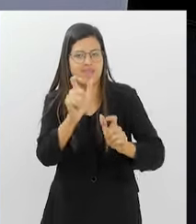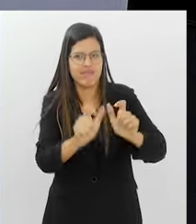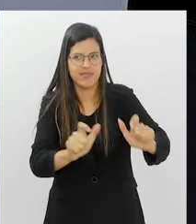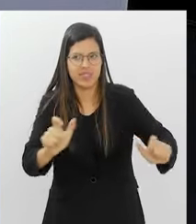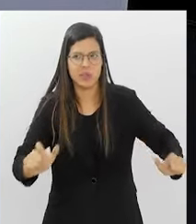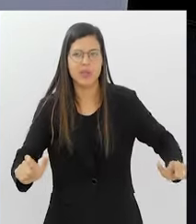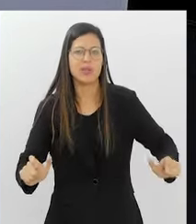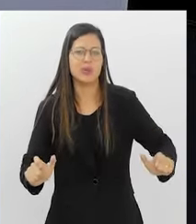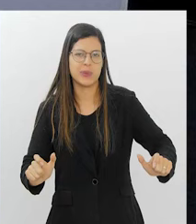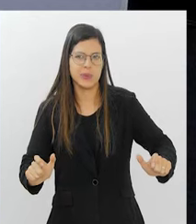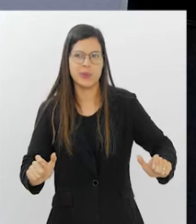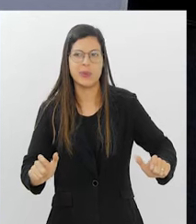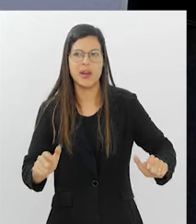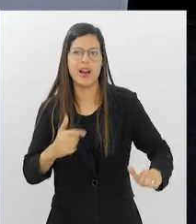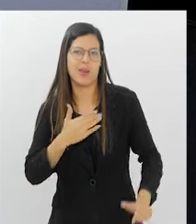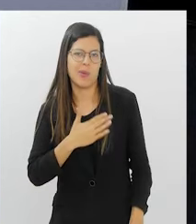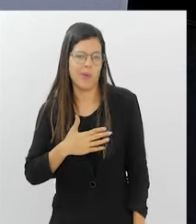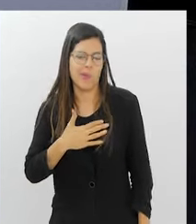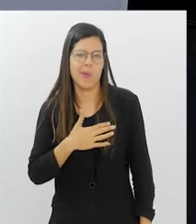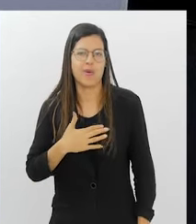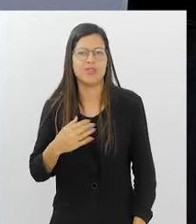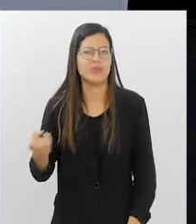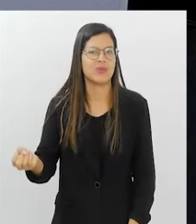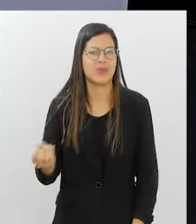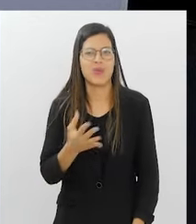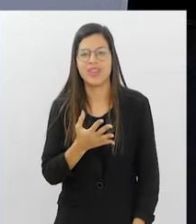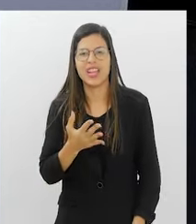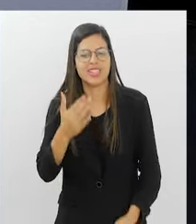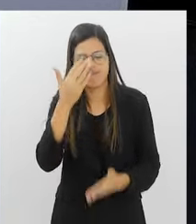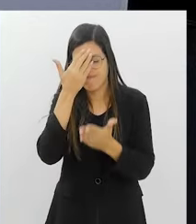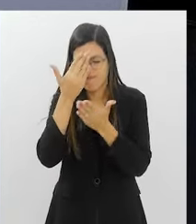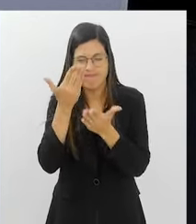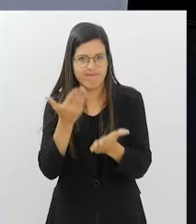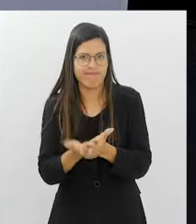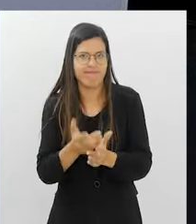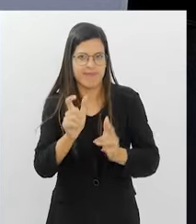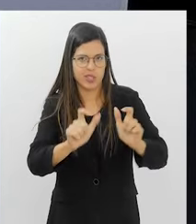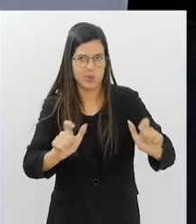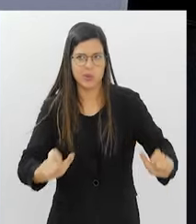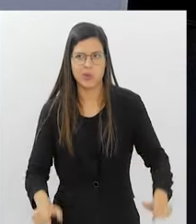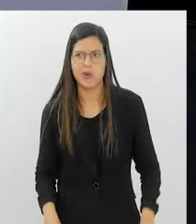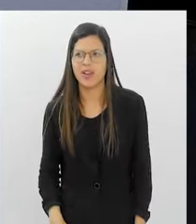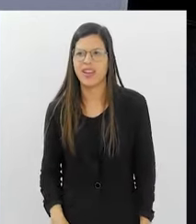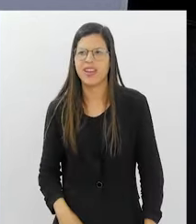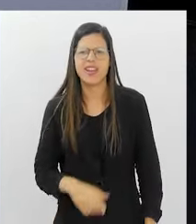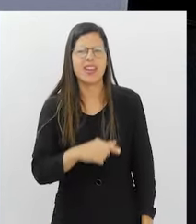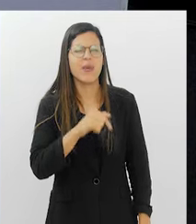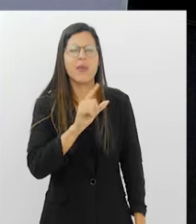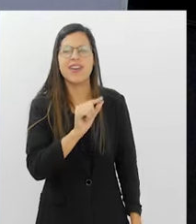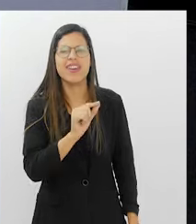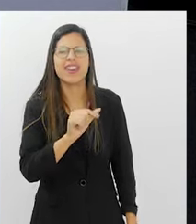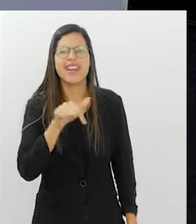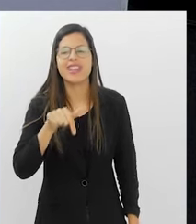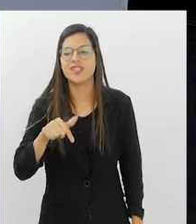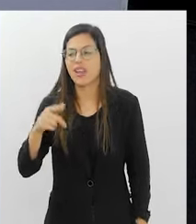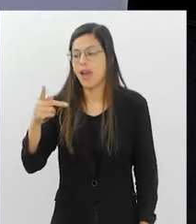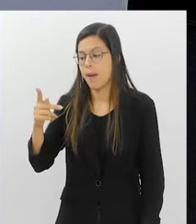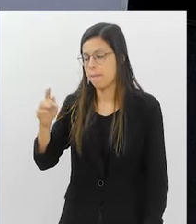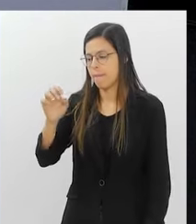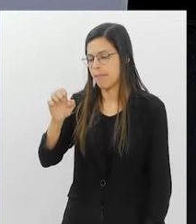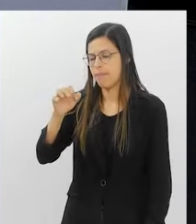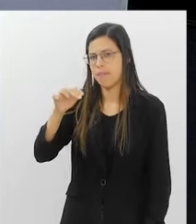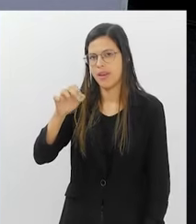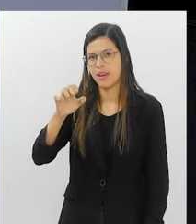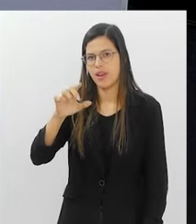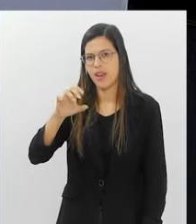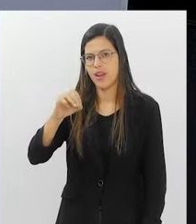super deu certo então ele gosta dessa novidade aposta sabe e quem é essa aí isso é A Penelope que